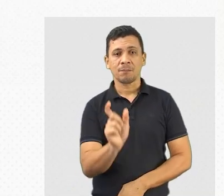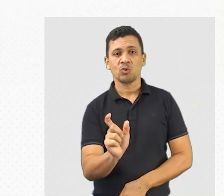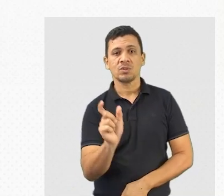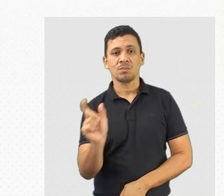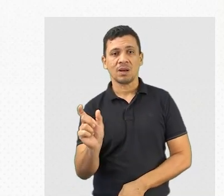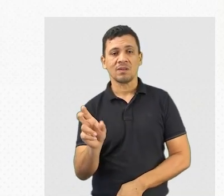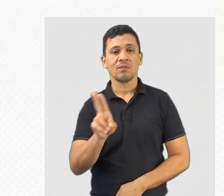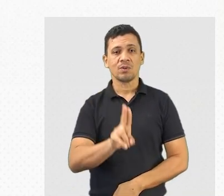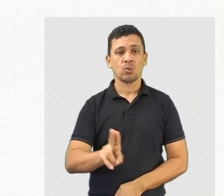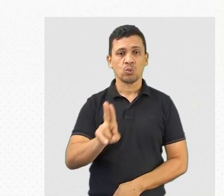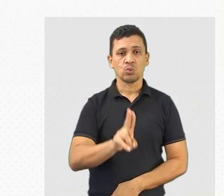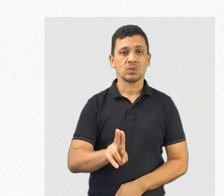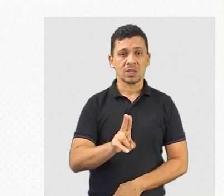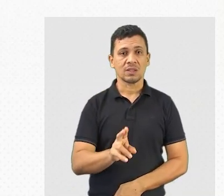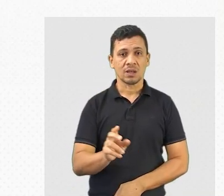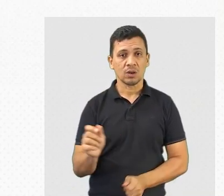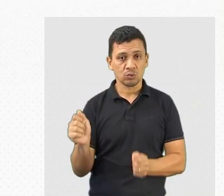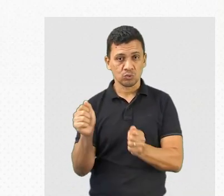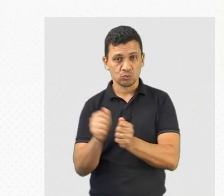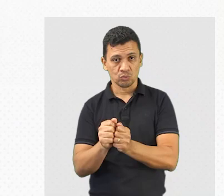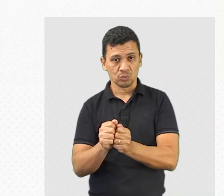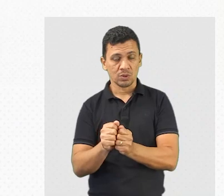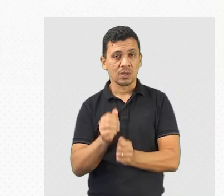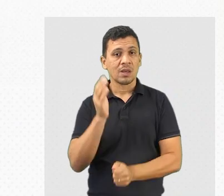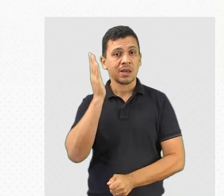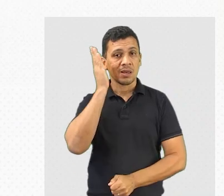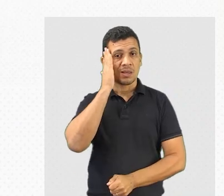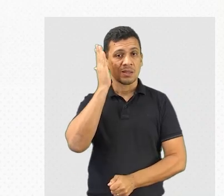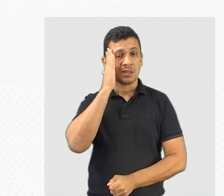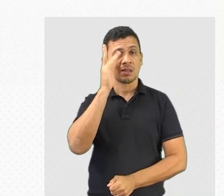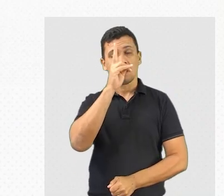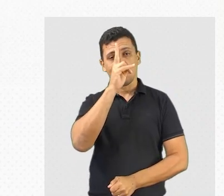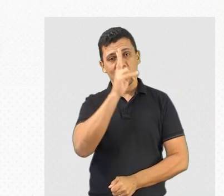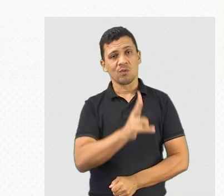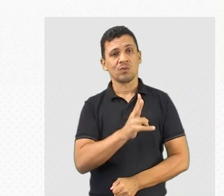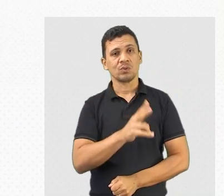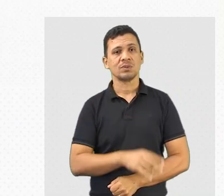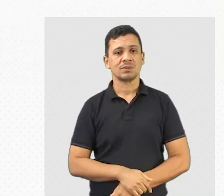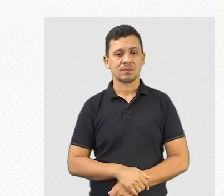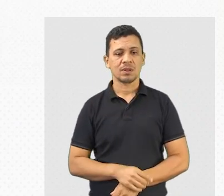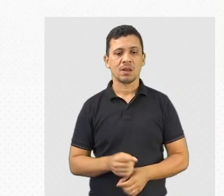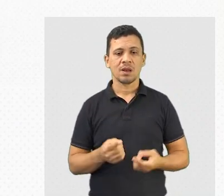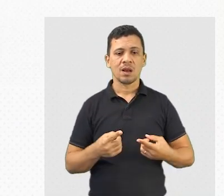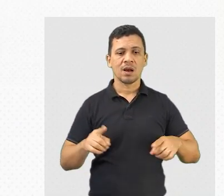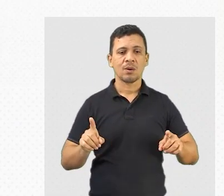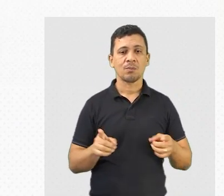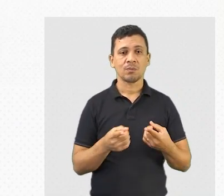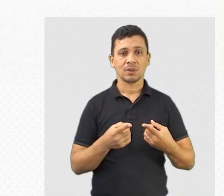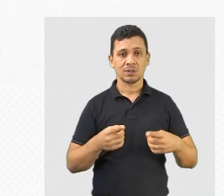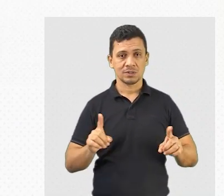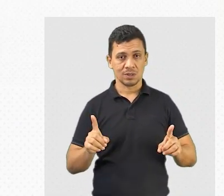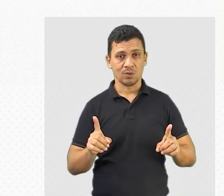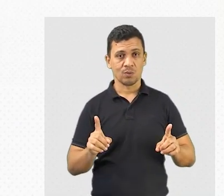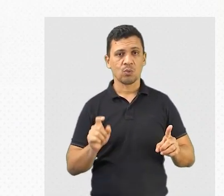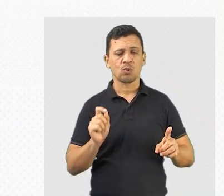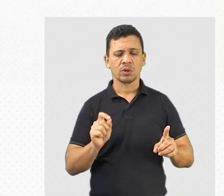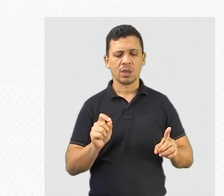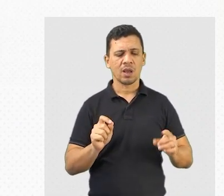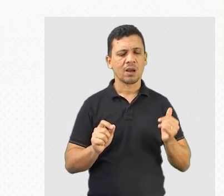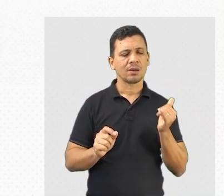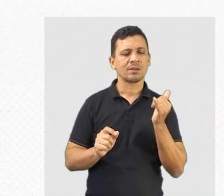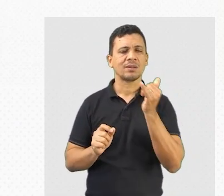palavras utilizadas em conjunto para dar intensidade. A canção talk, a canção fala, a